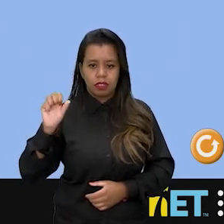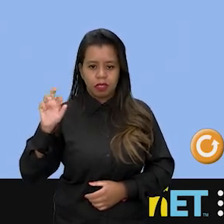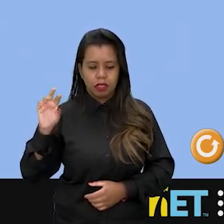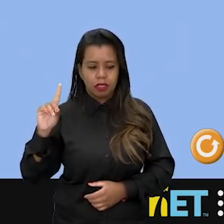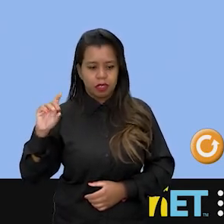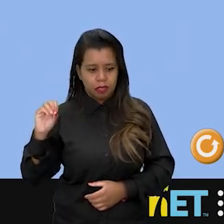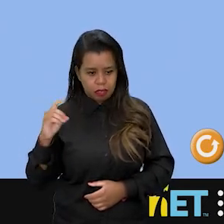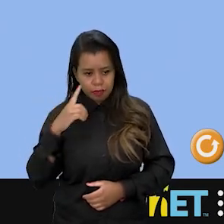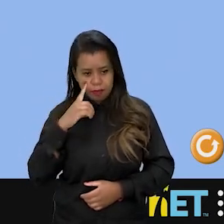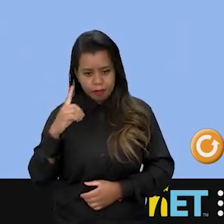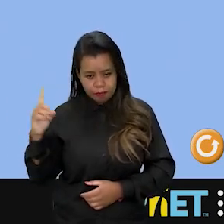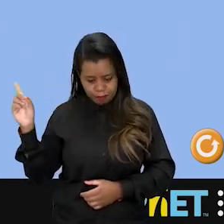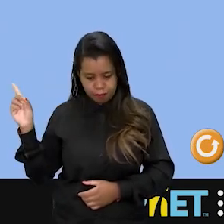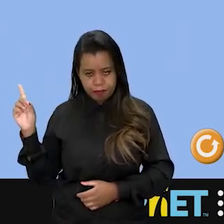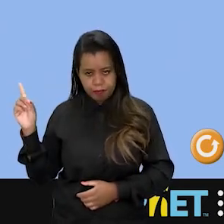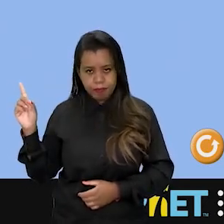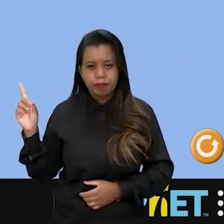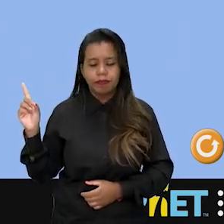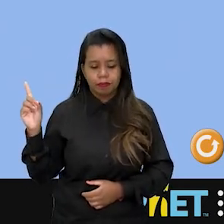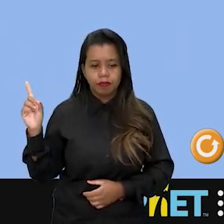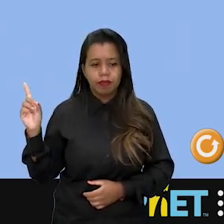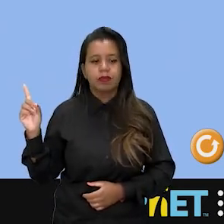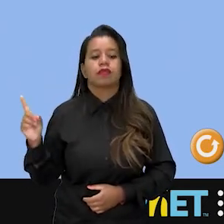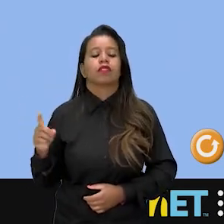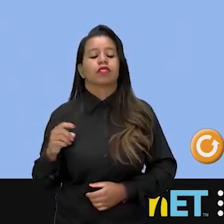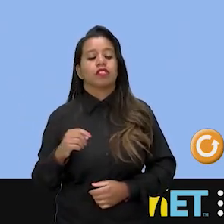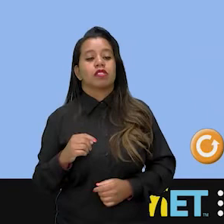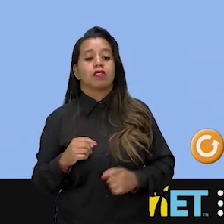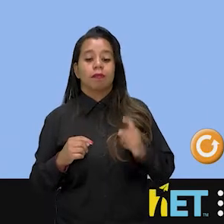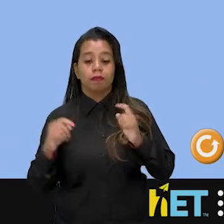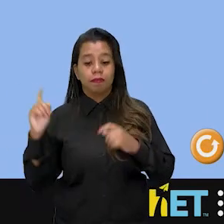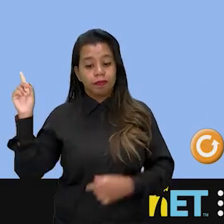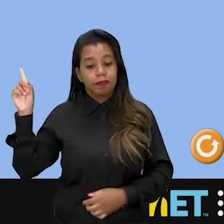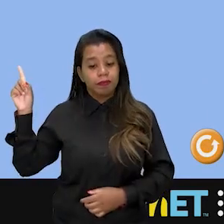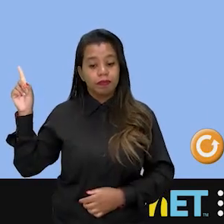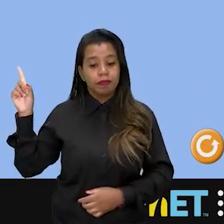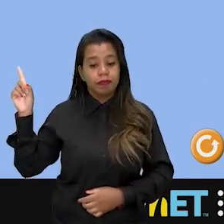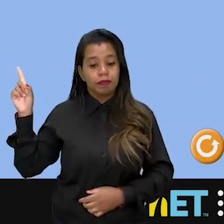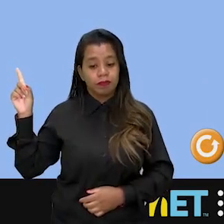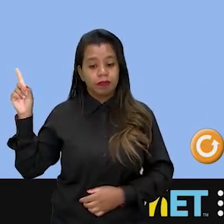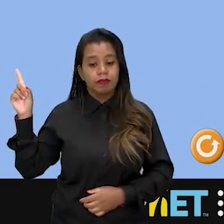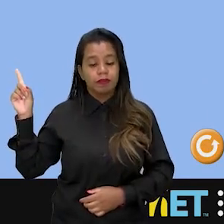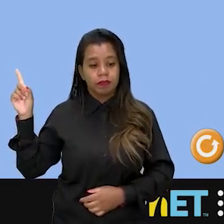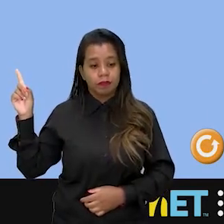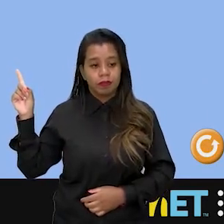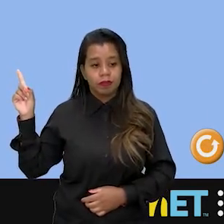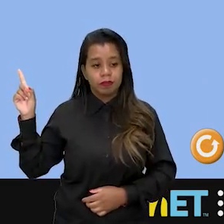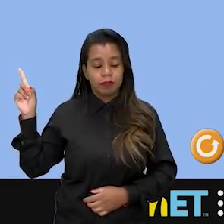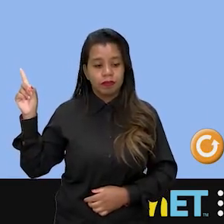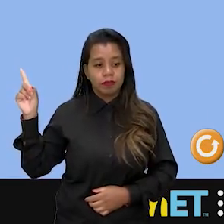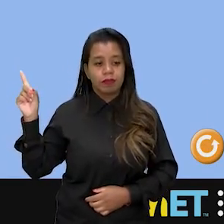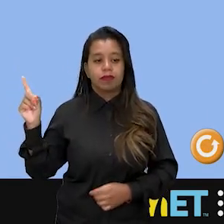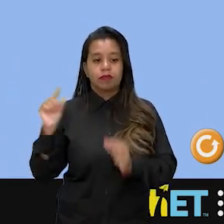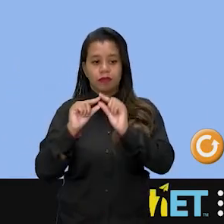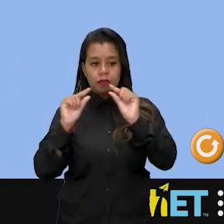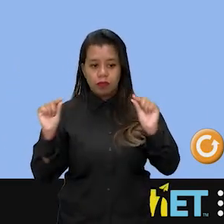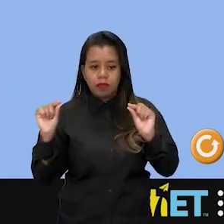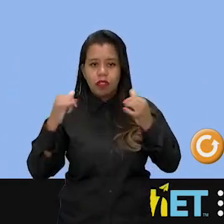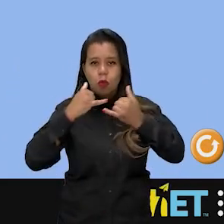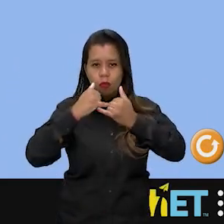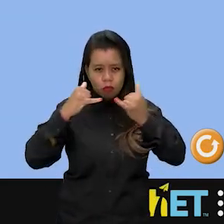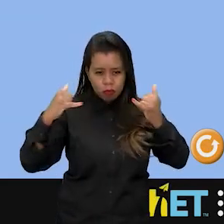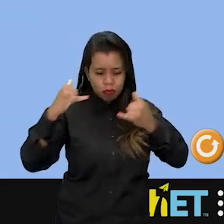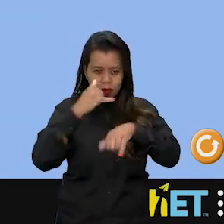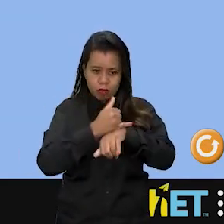circuito, como o fio, né? O fio, a lâmpada, bateria, né? A lâmpada, desculpa, a pilha,